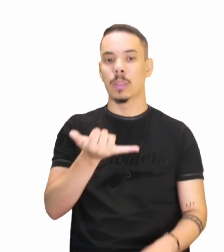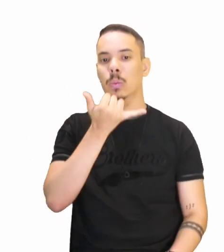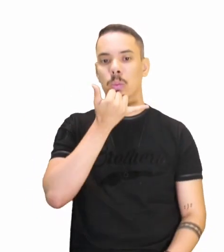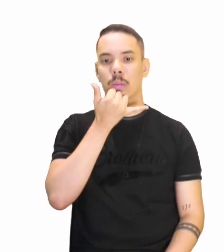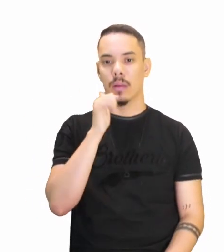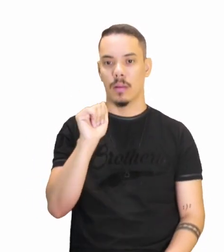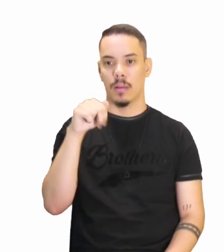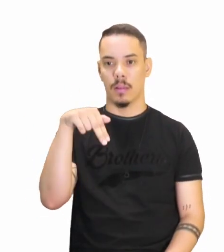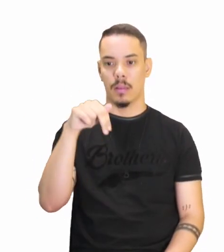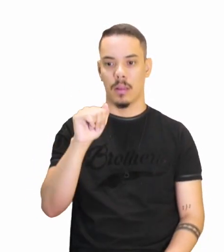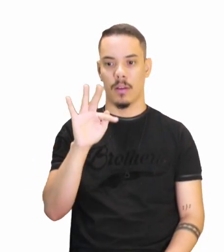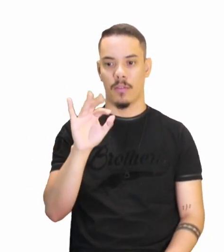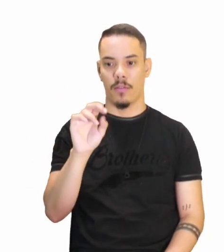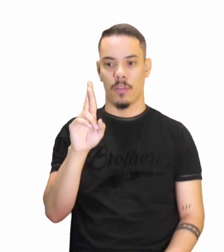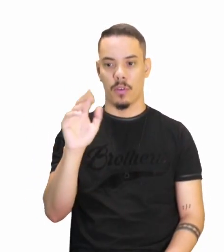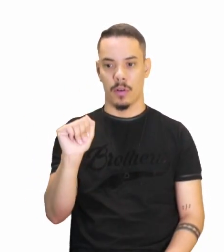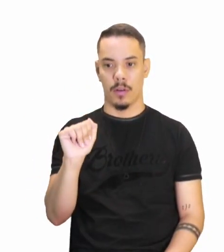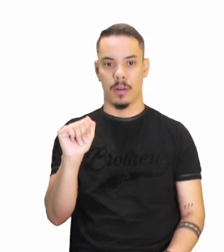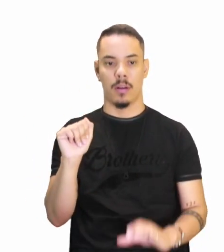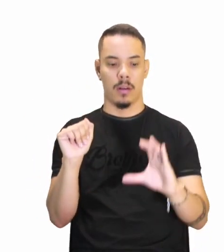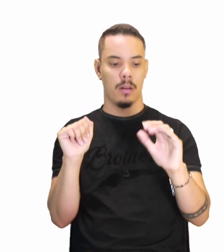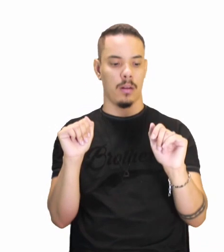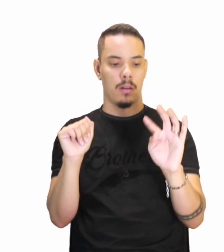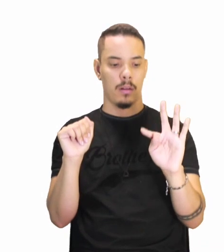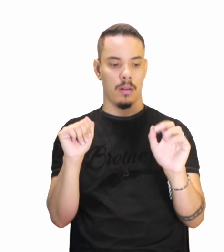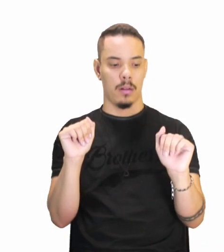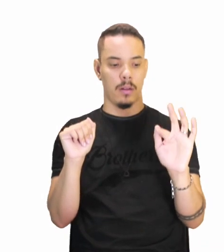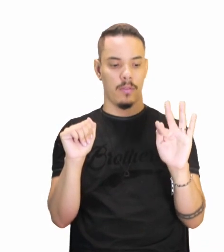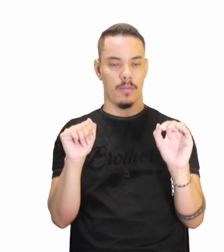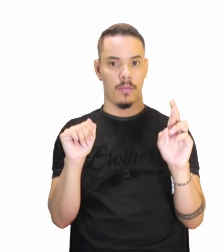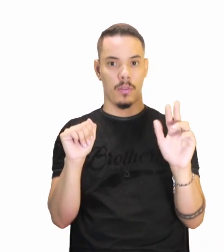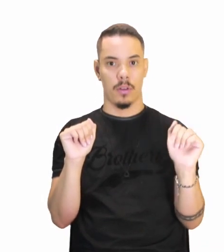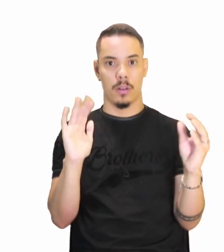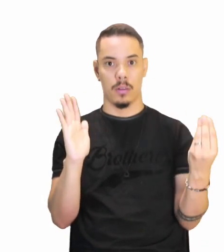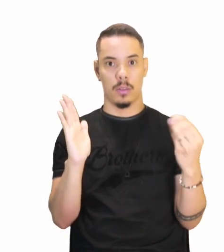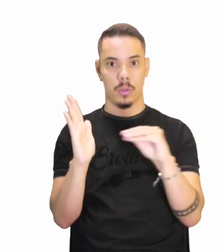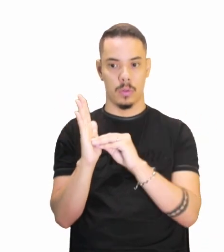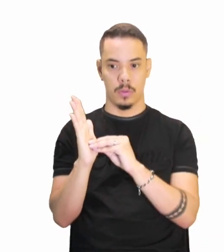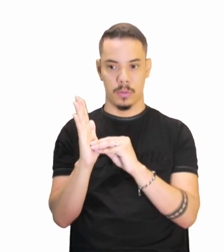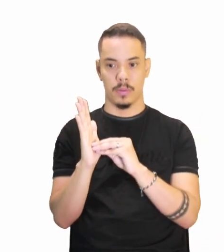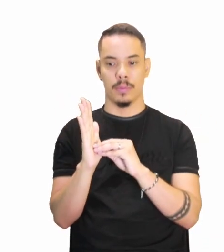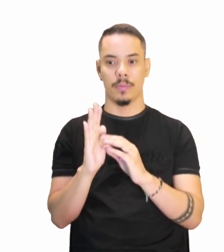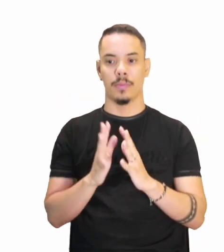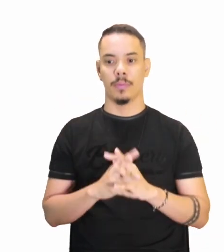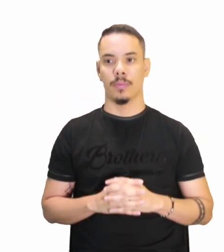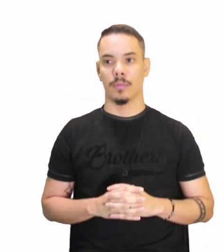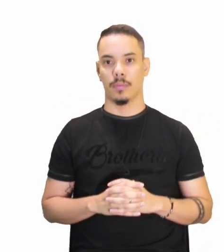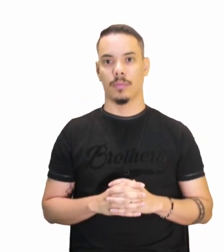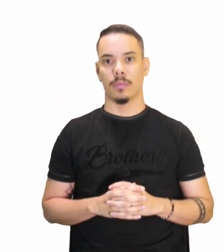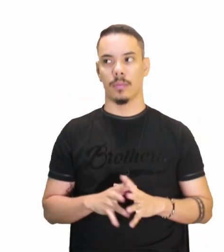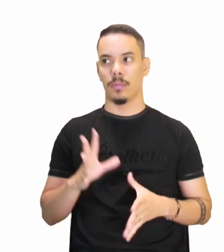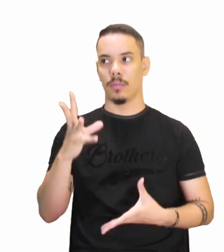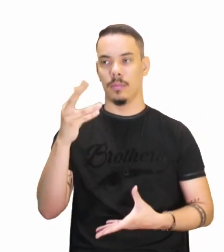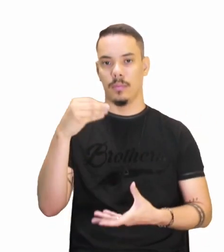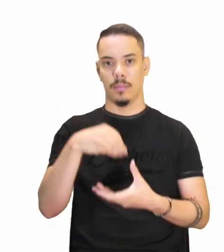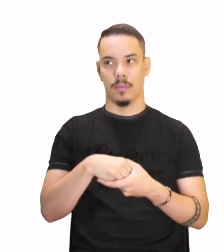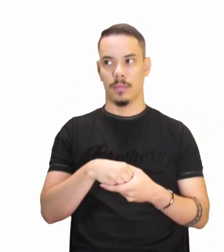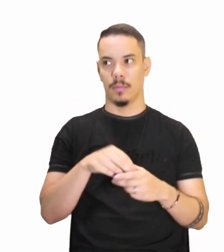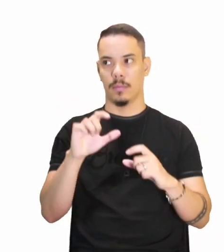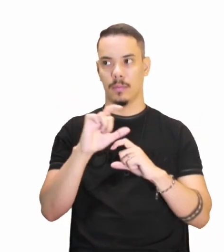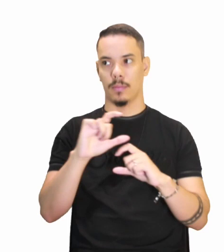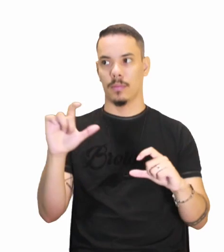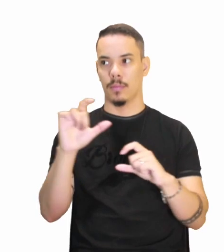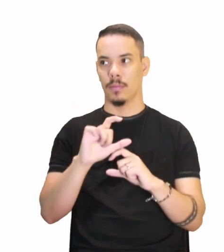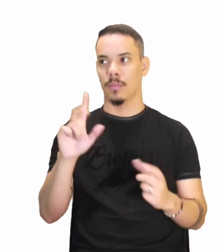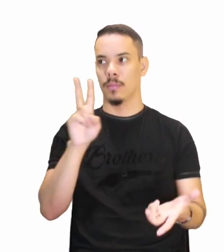anáfora que retoma e a catáfora que introduz no fragmento transcrito